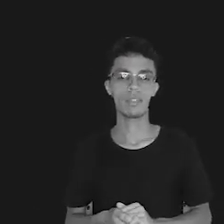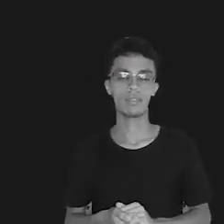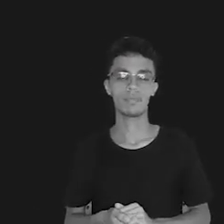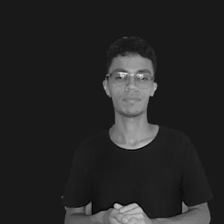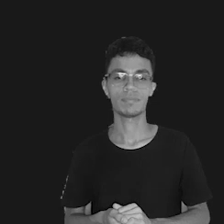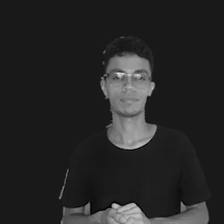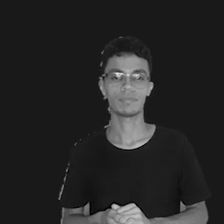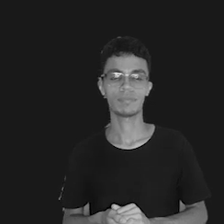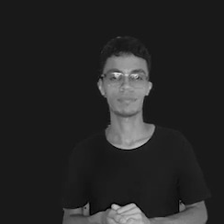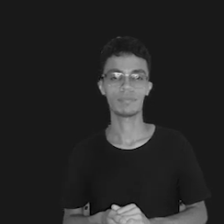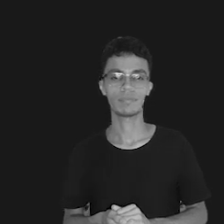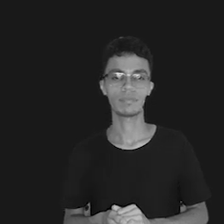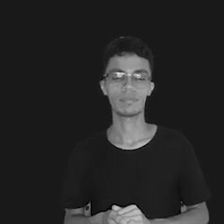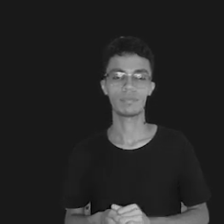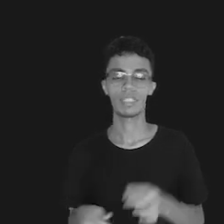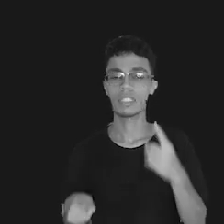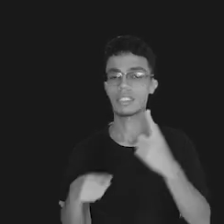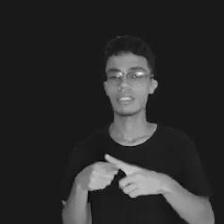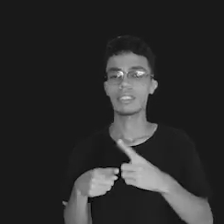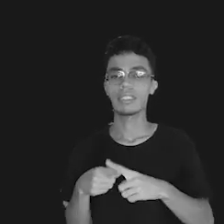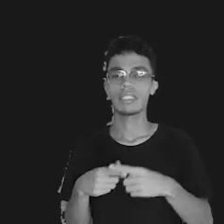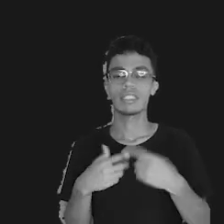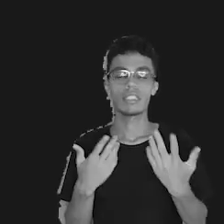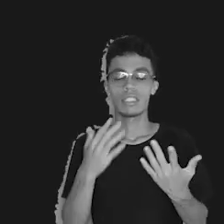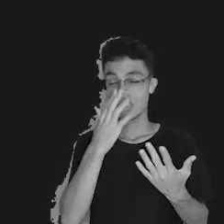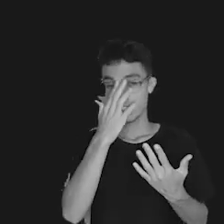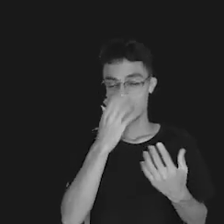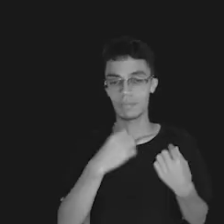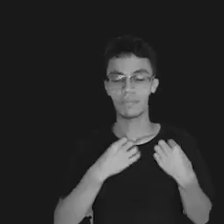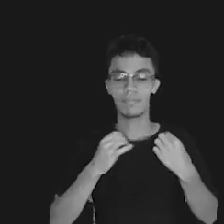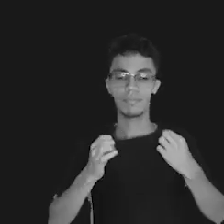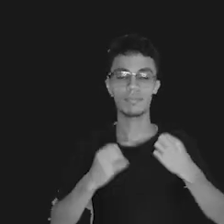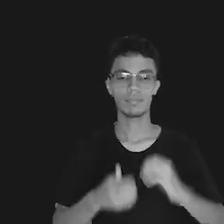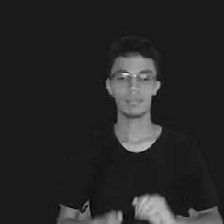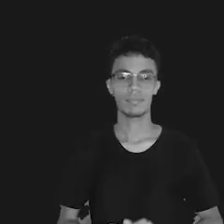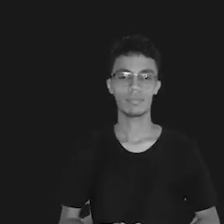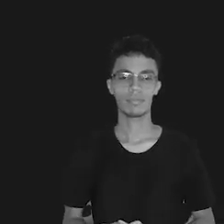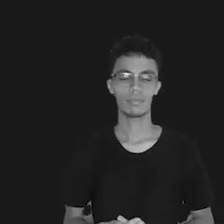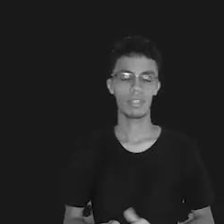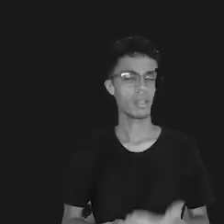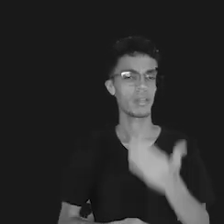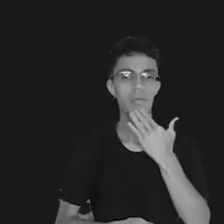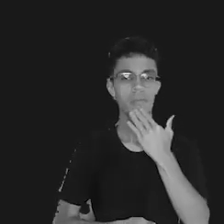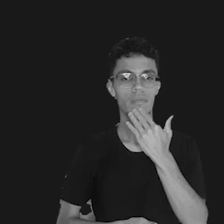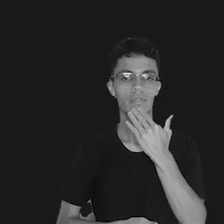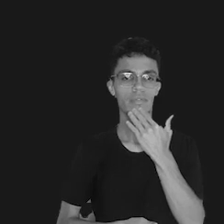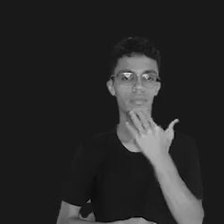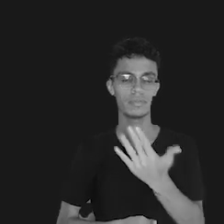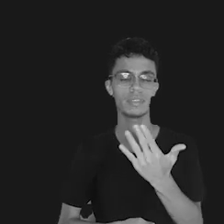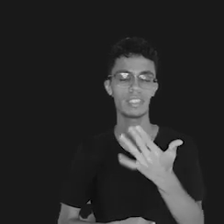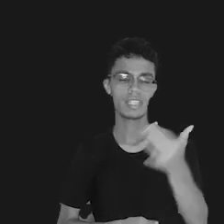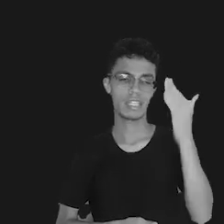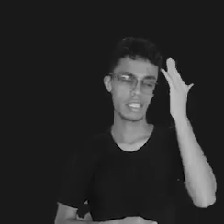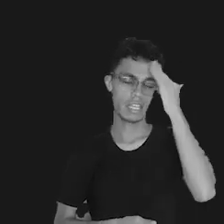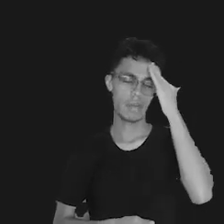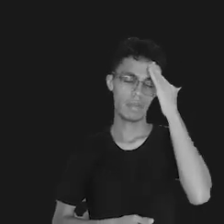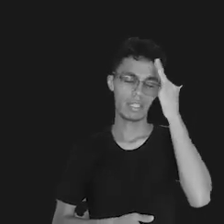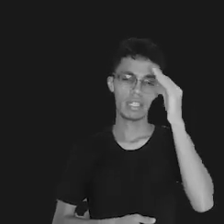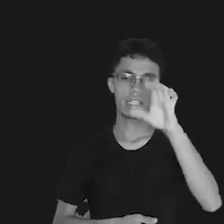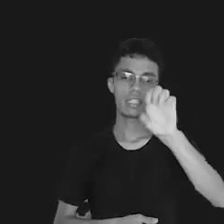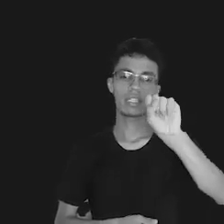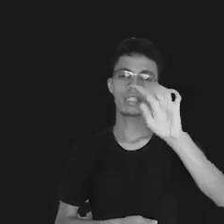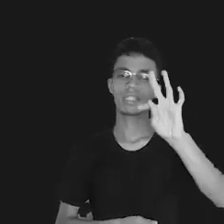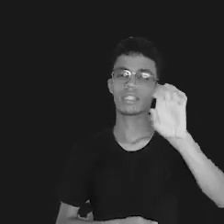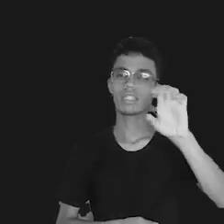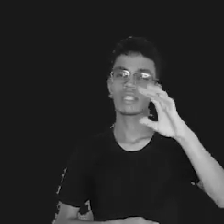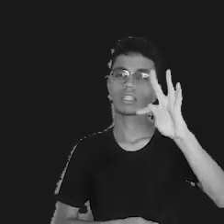Porque é onde esse acabamento ele não é exigido, né? Assim, o acabamento estético da encenação,